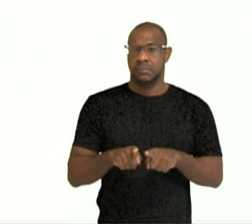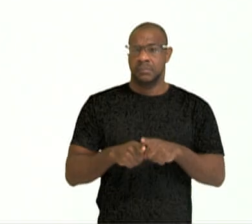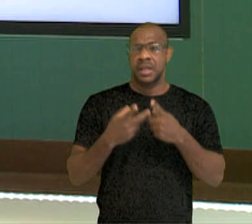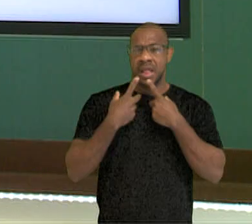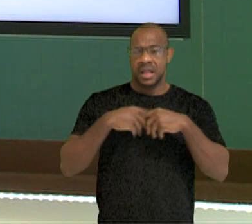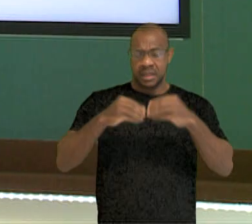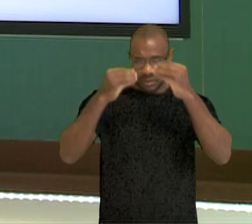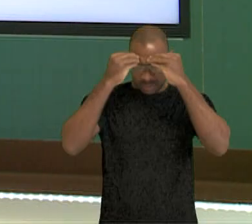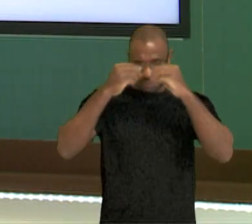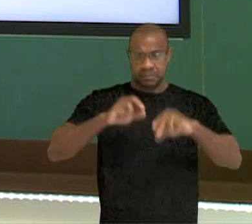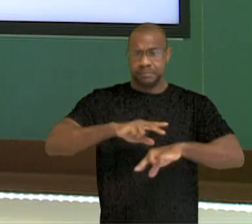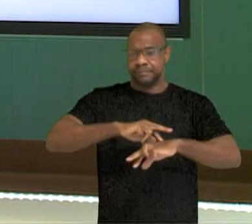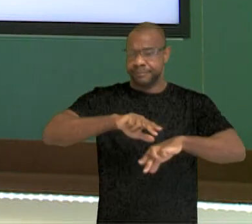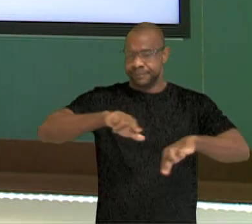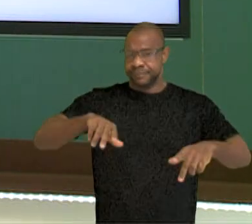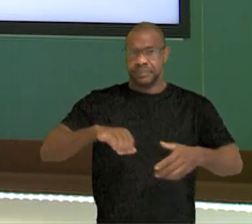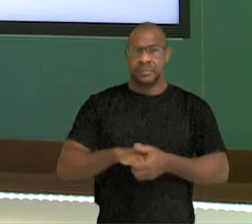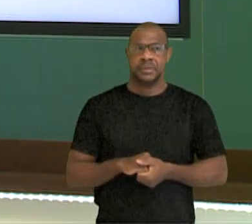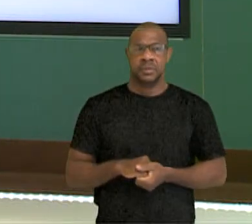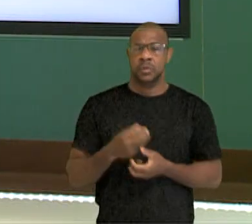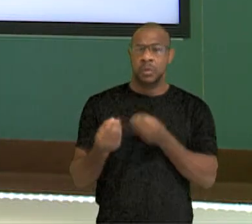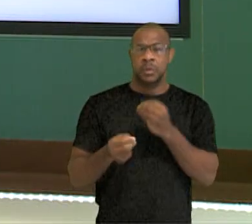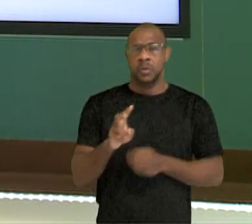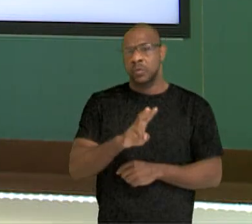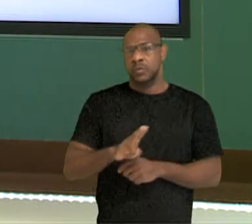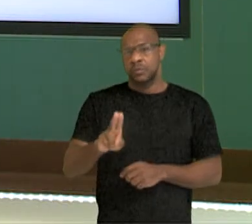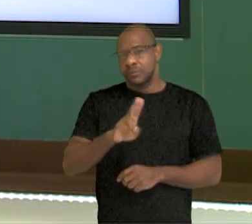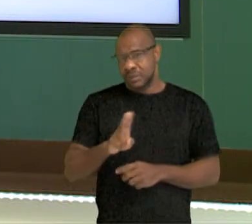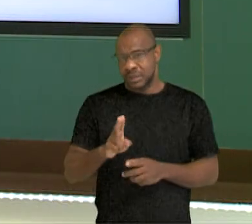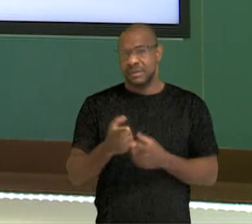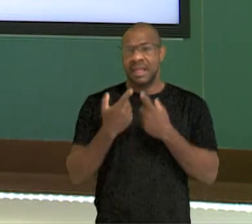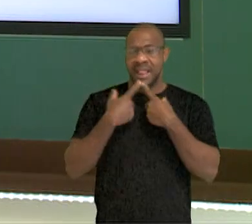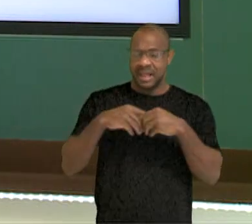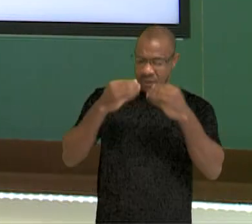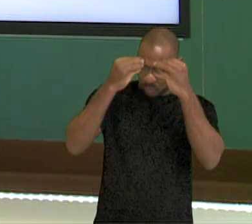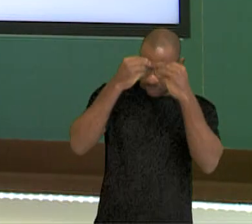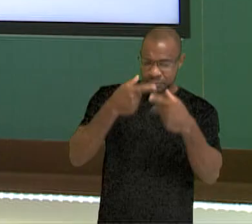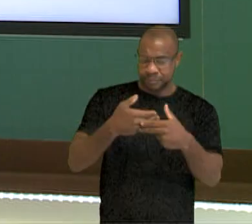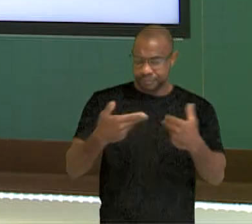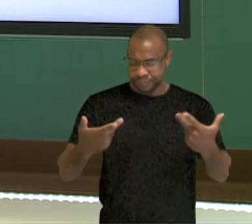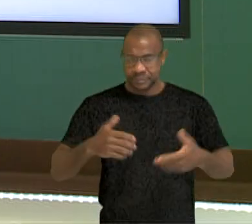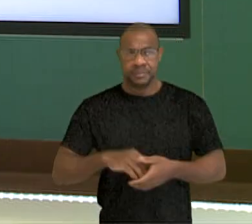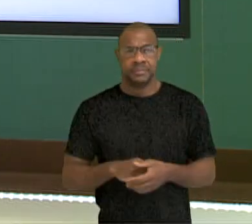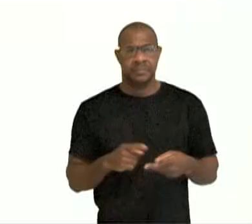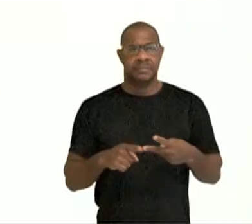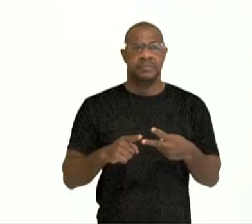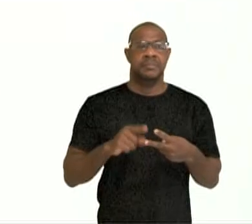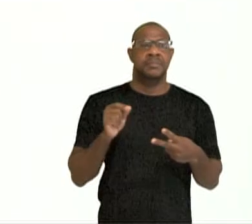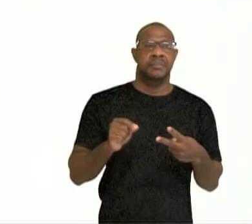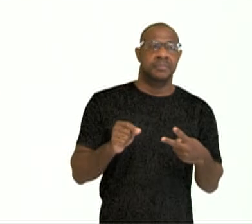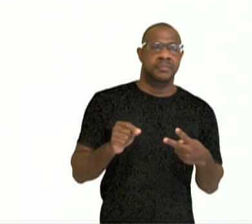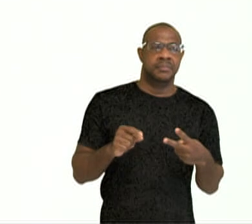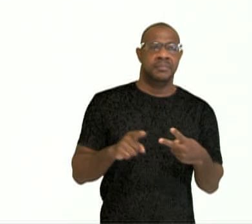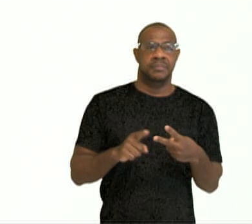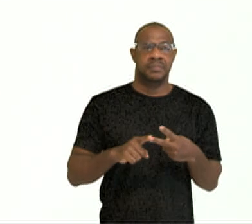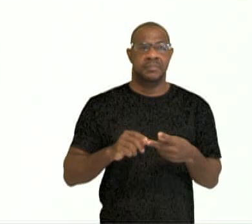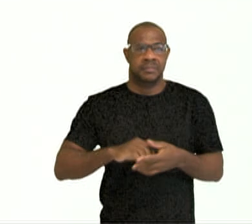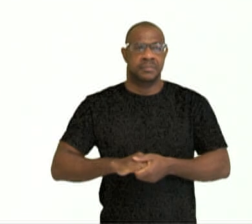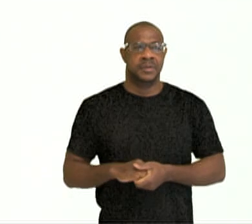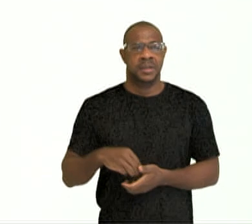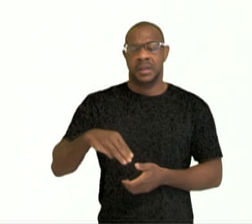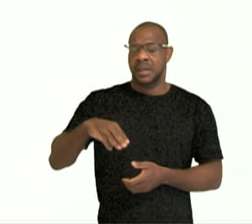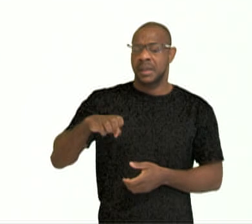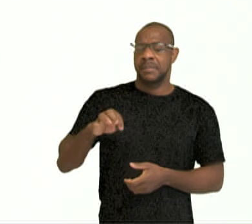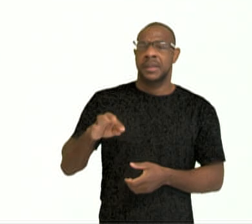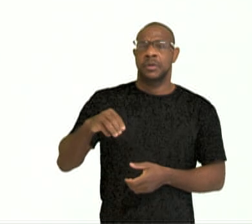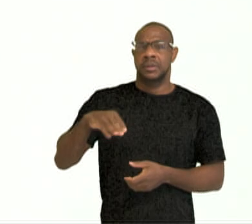A estilização da linguagem poética é uma das suas principais características. Reconhecemos a metonímia e o